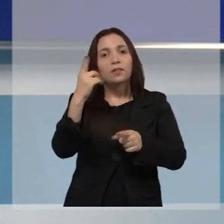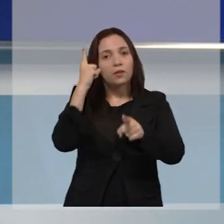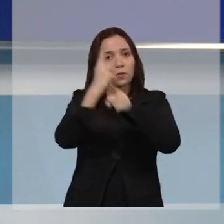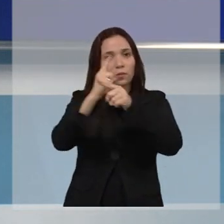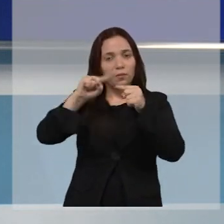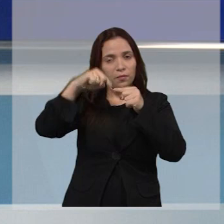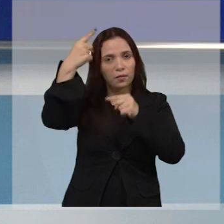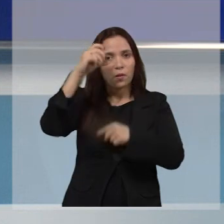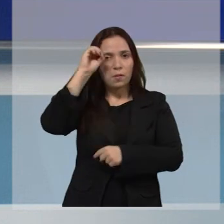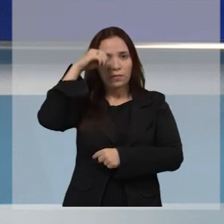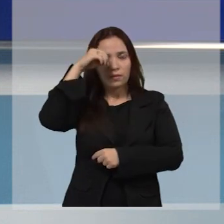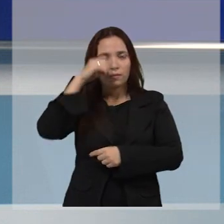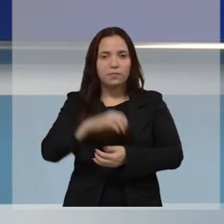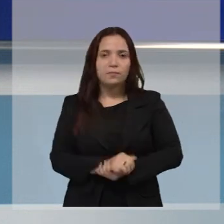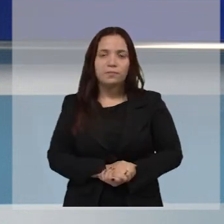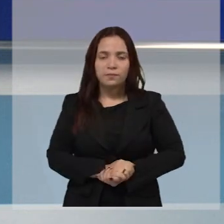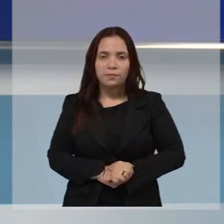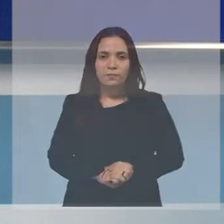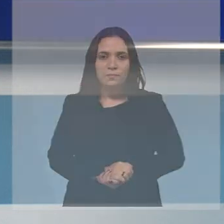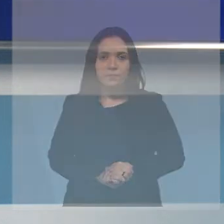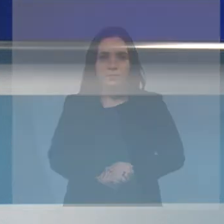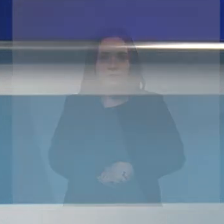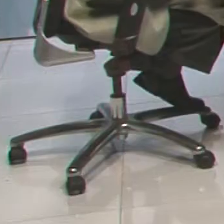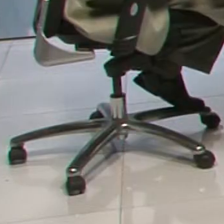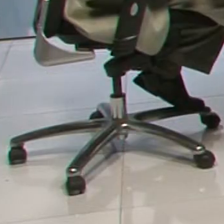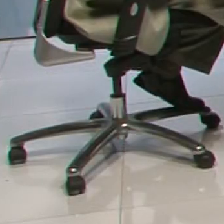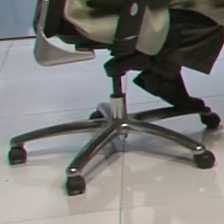agradecimentos e um convite para um próximo observatório. Até lá.